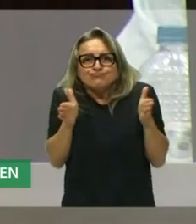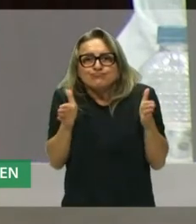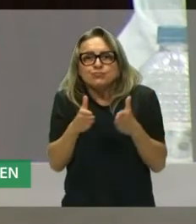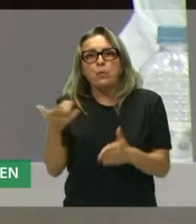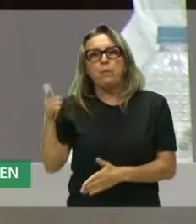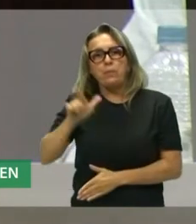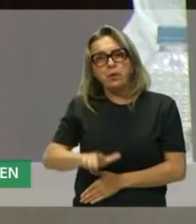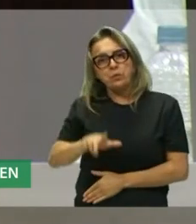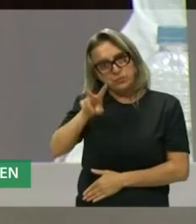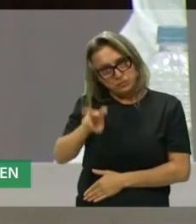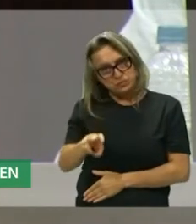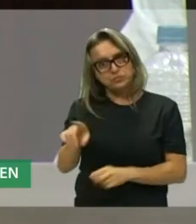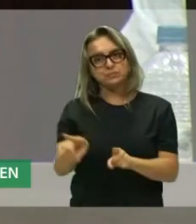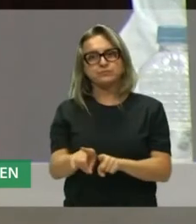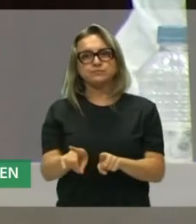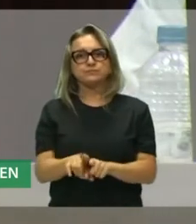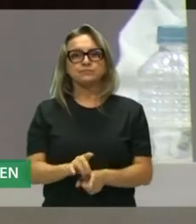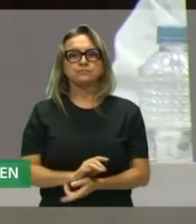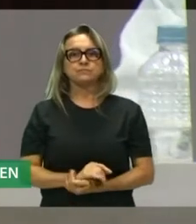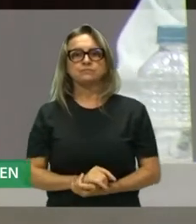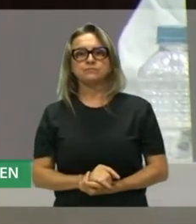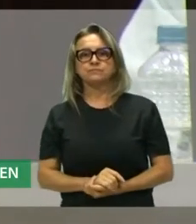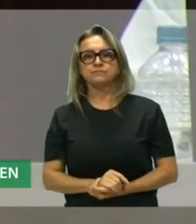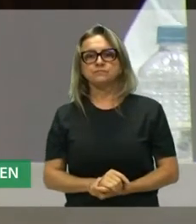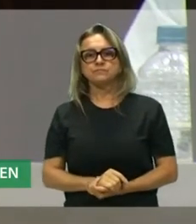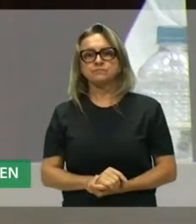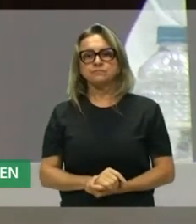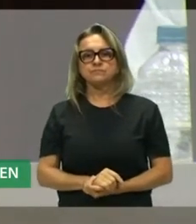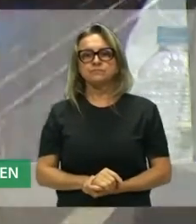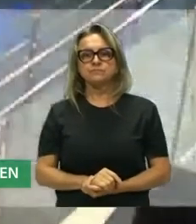receba a honra que lhe é devida.